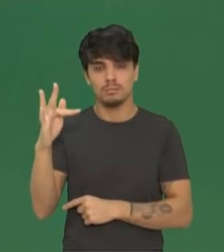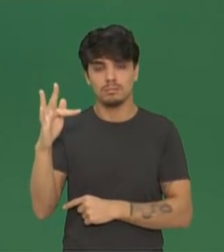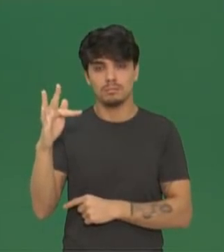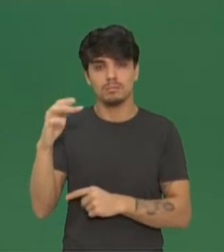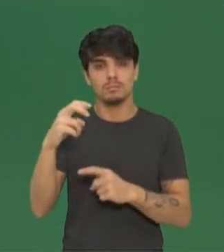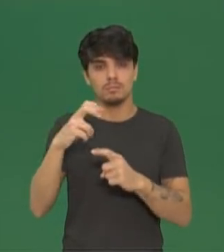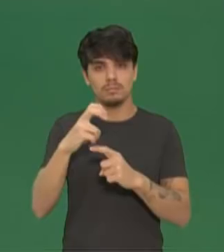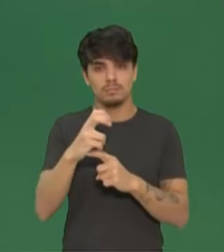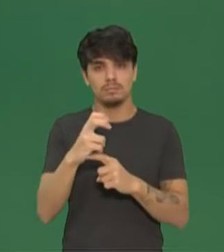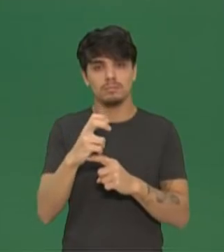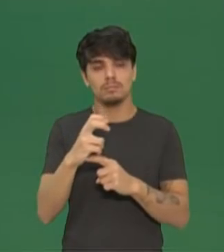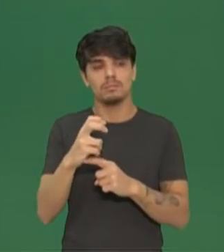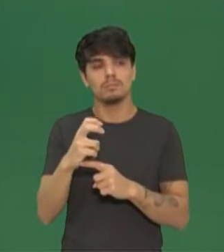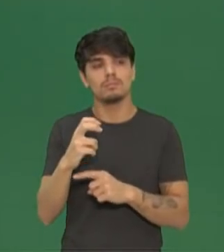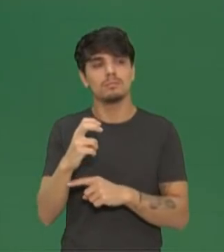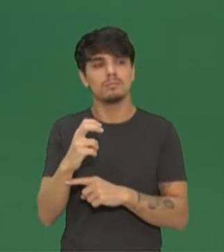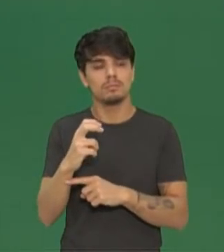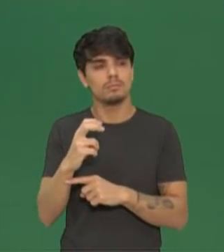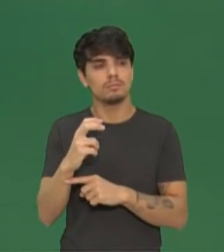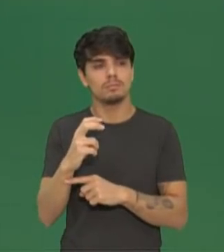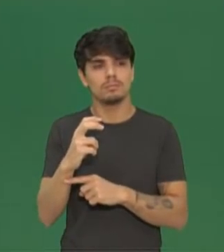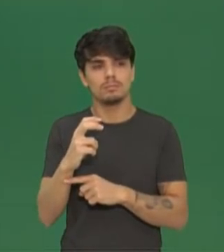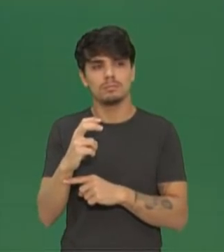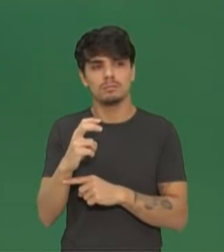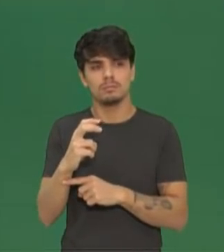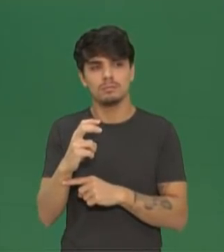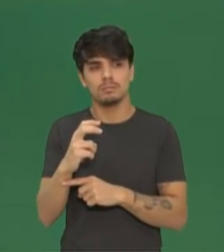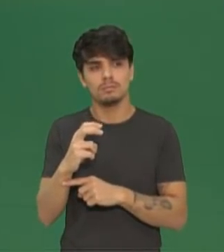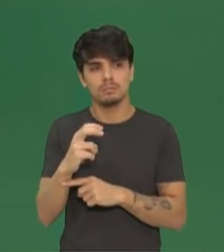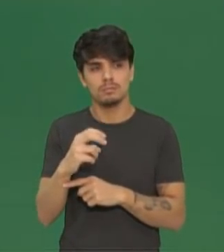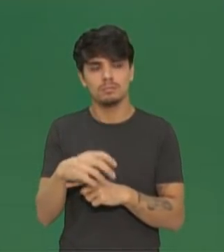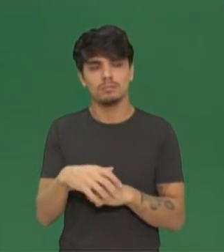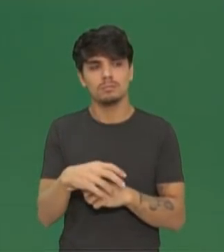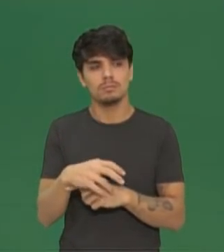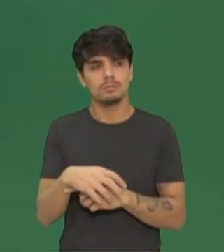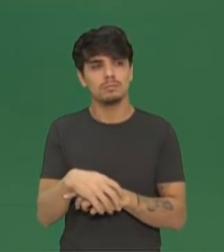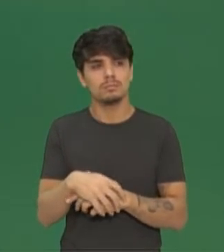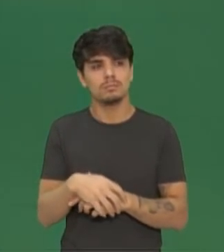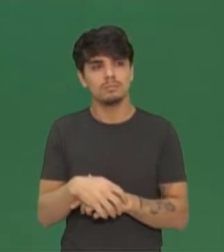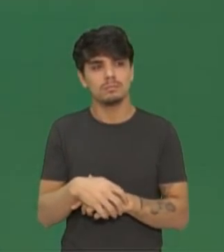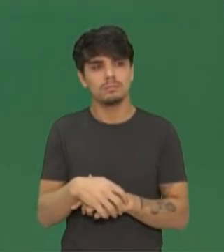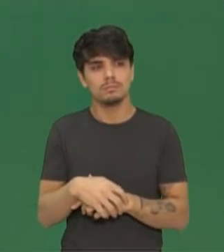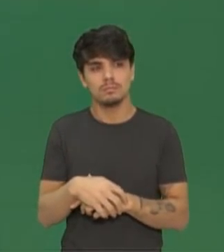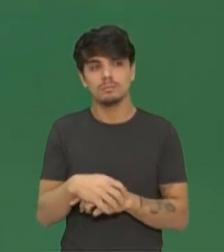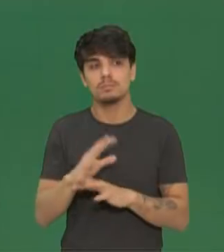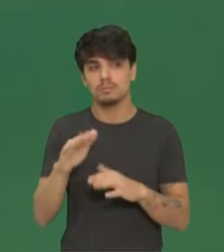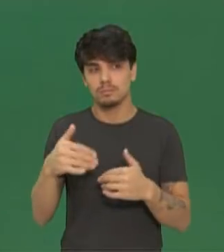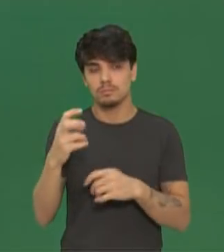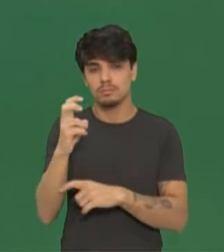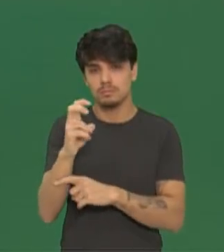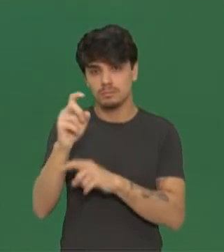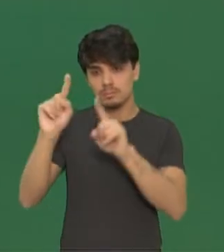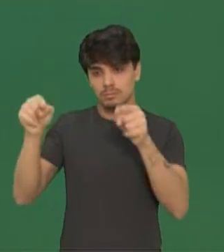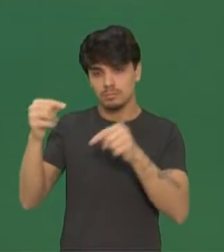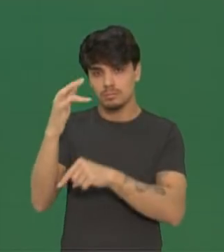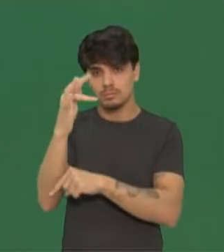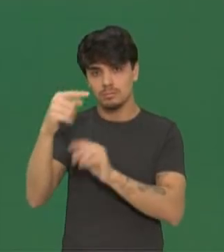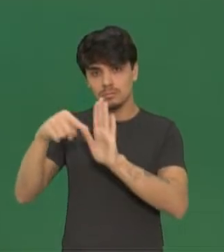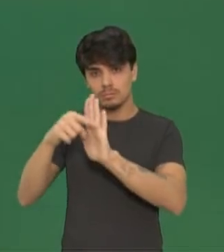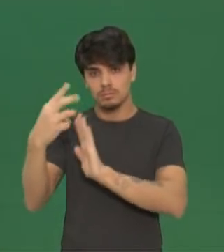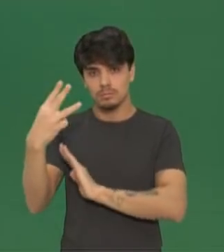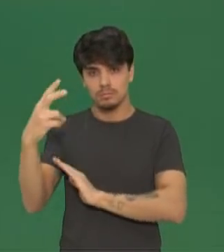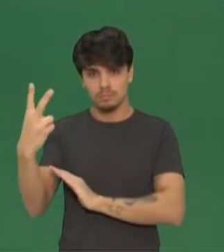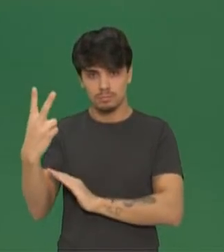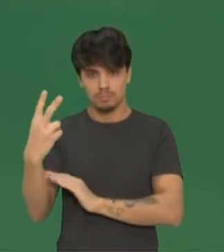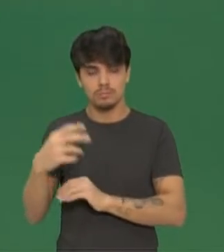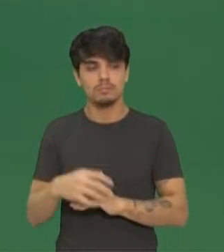e 5 também, não esquecendo que tem 2 termos lá em cima no numerador. Então, por isso que eu vou colocar entre parênteses para a gente não esquecer